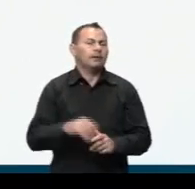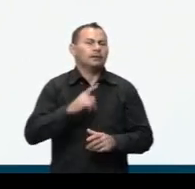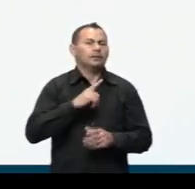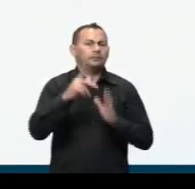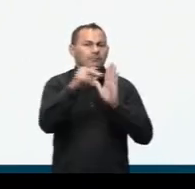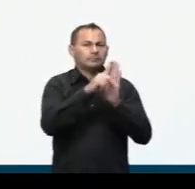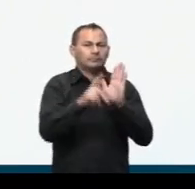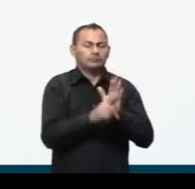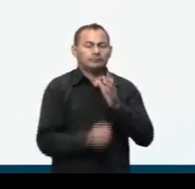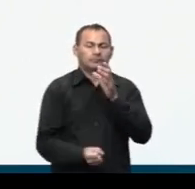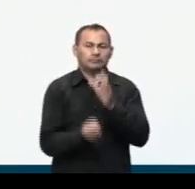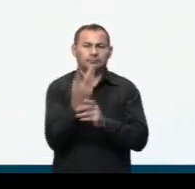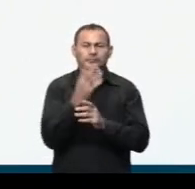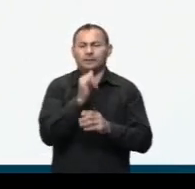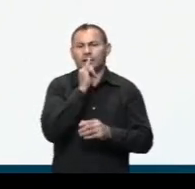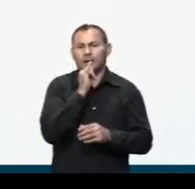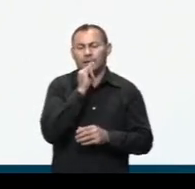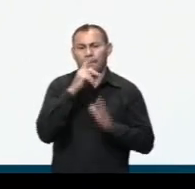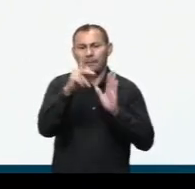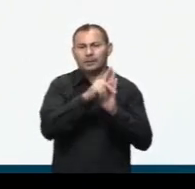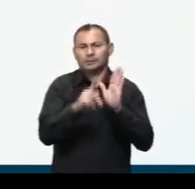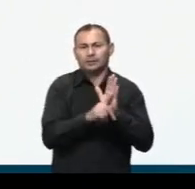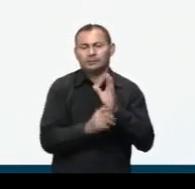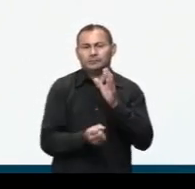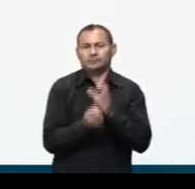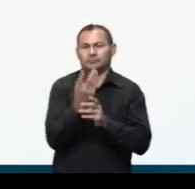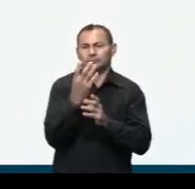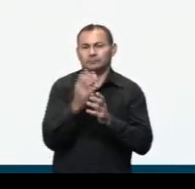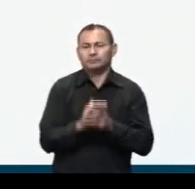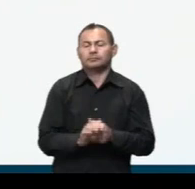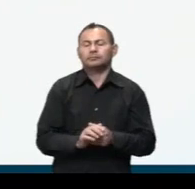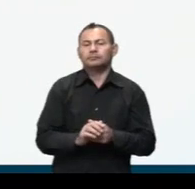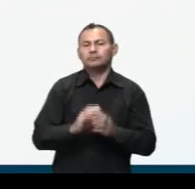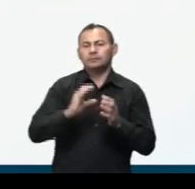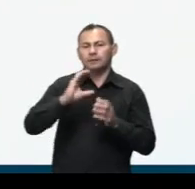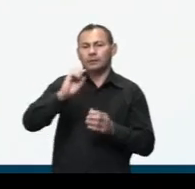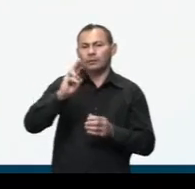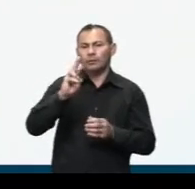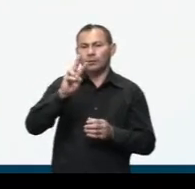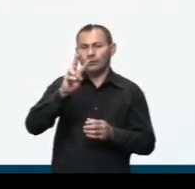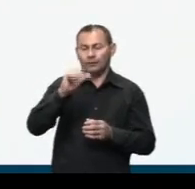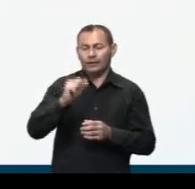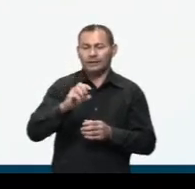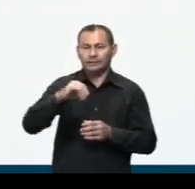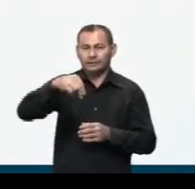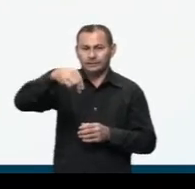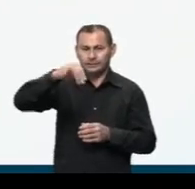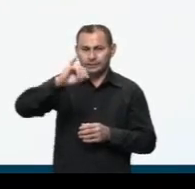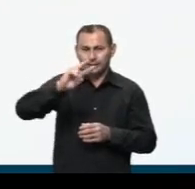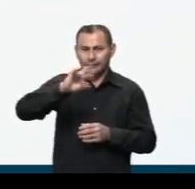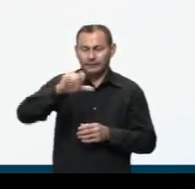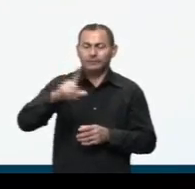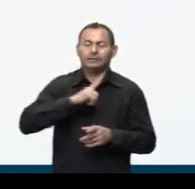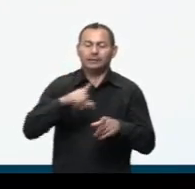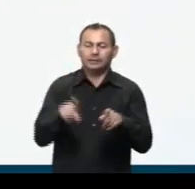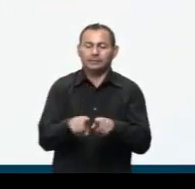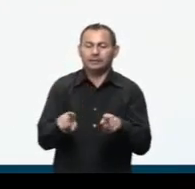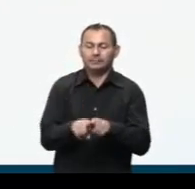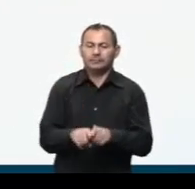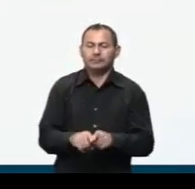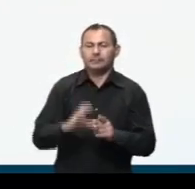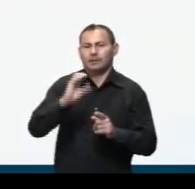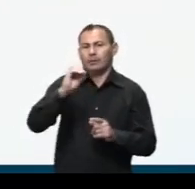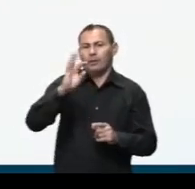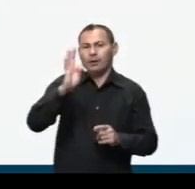gente tem um projeto de implantação, um exemplo de projeto de implantação. As curvas de níveis, né? A gente tem